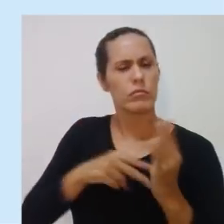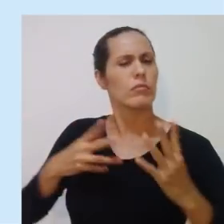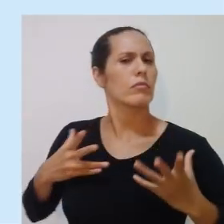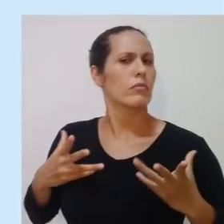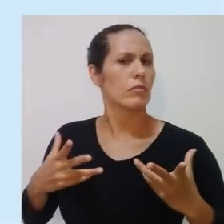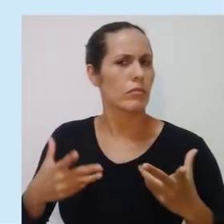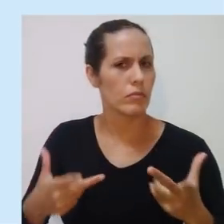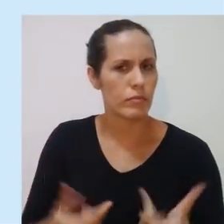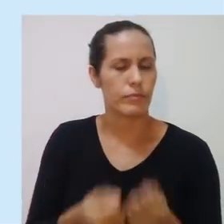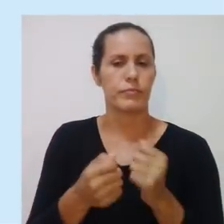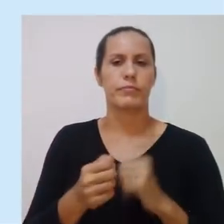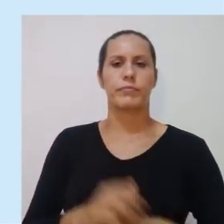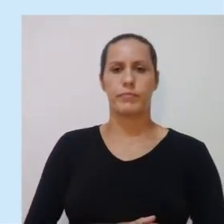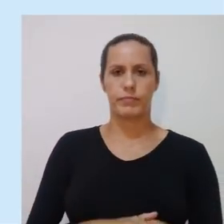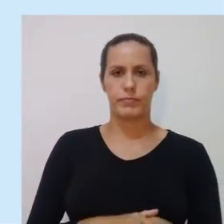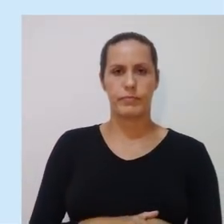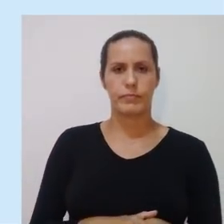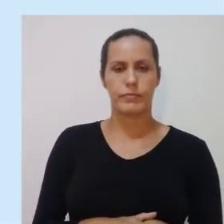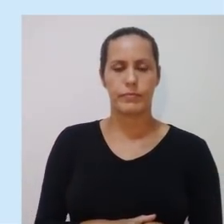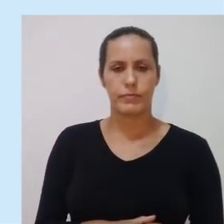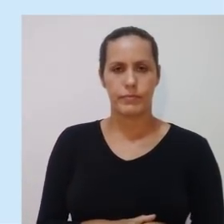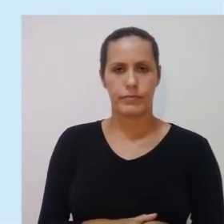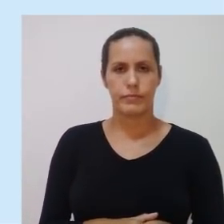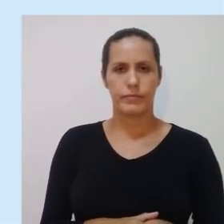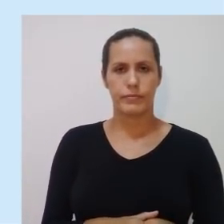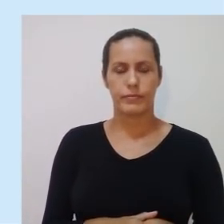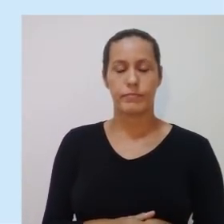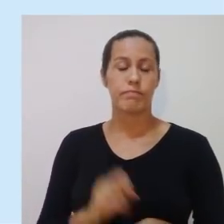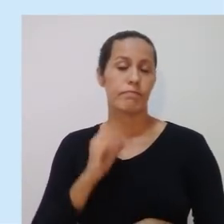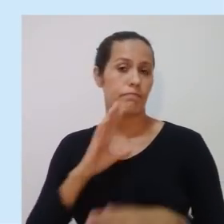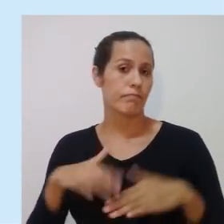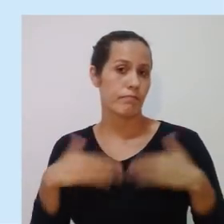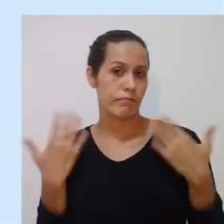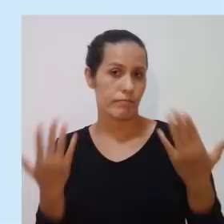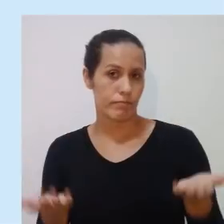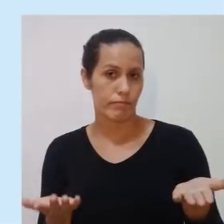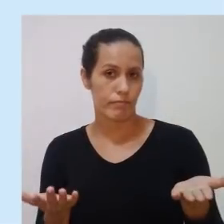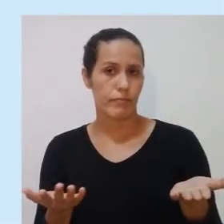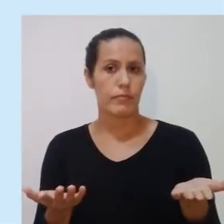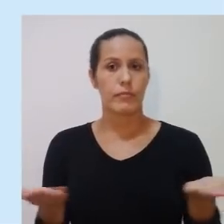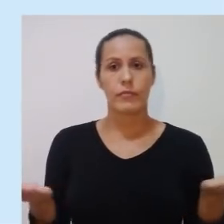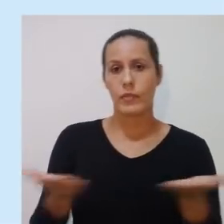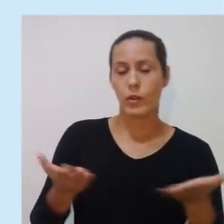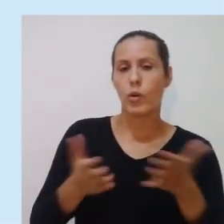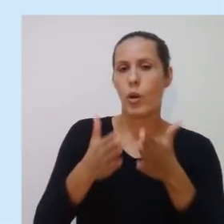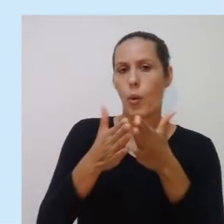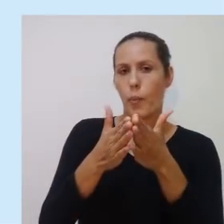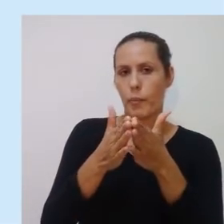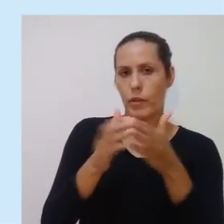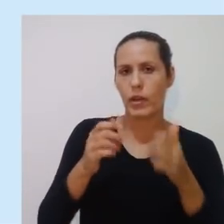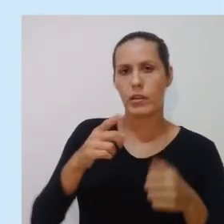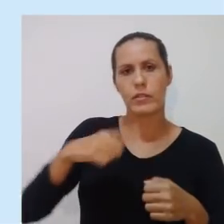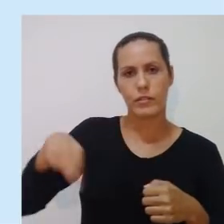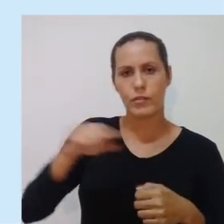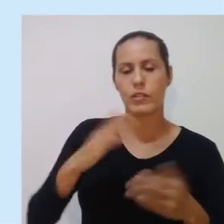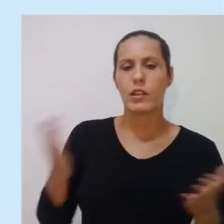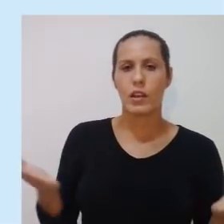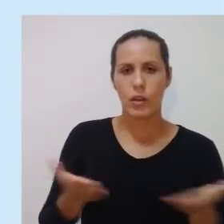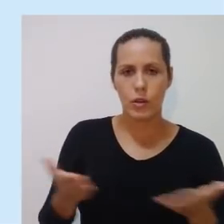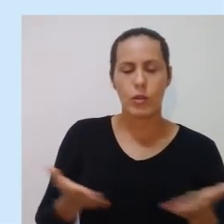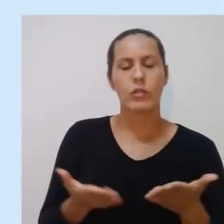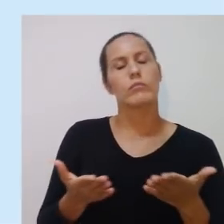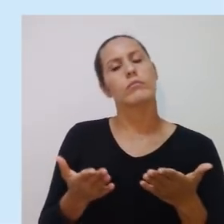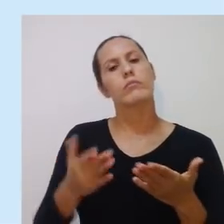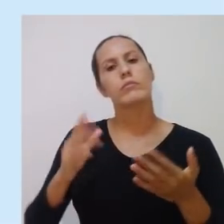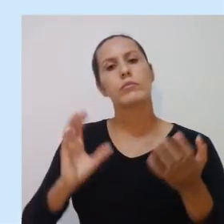leitores proficientes, ou seja, somos bons leitores. Muito bem. E aí, eu peço para que vocês